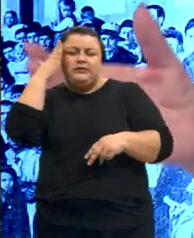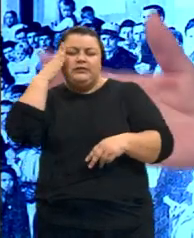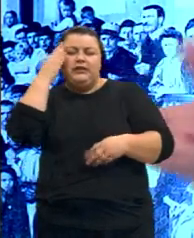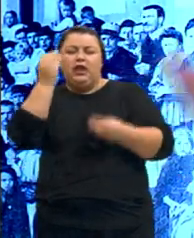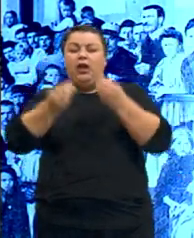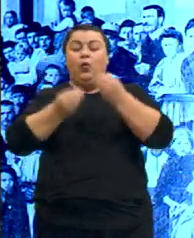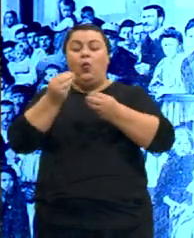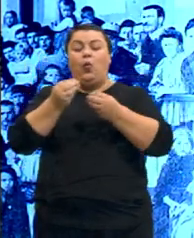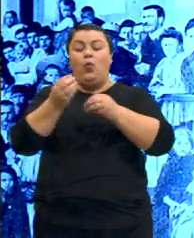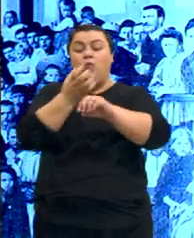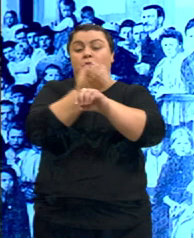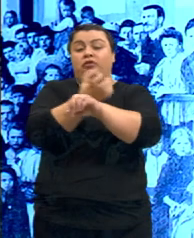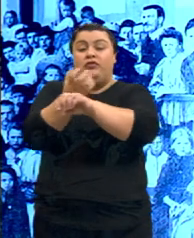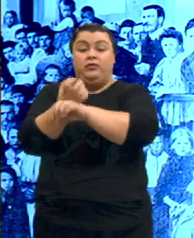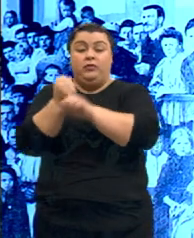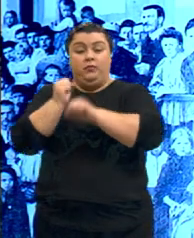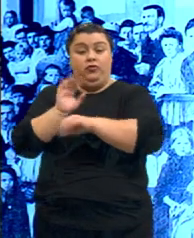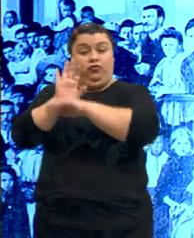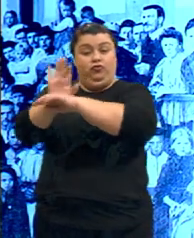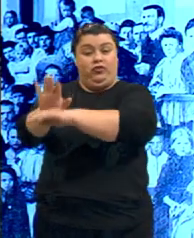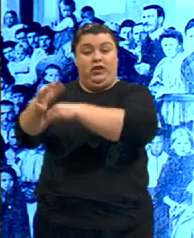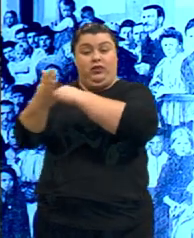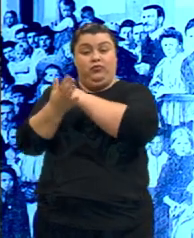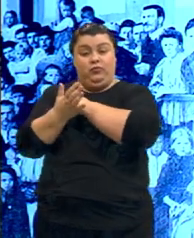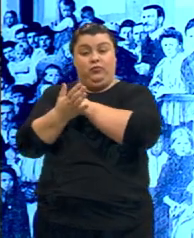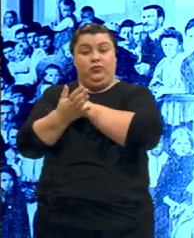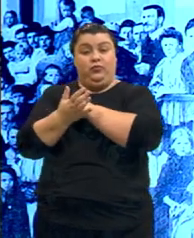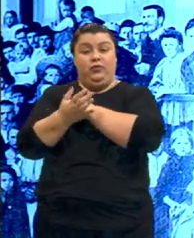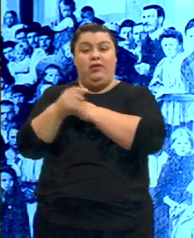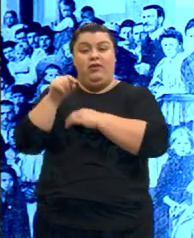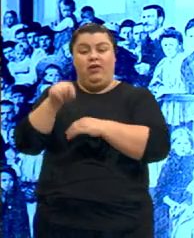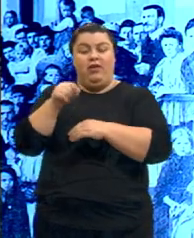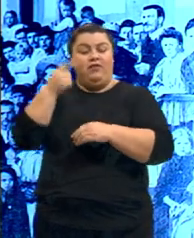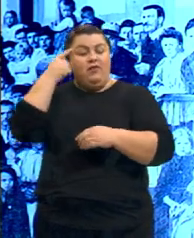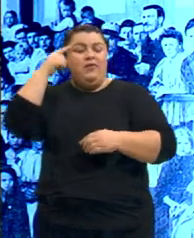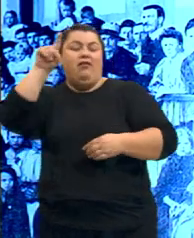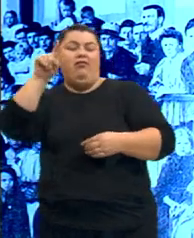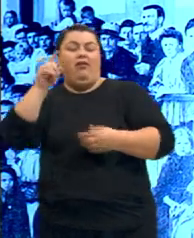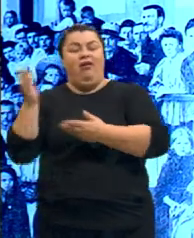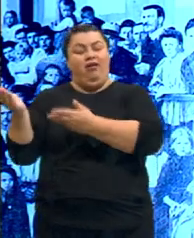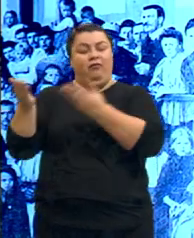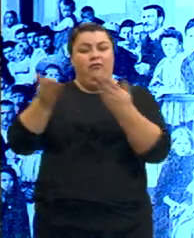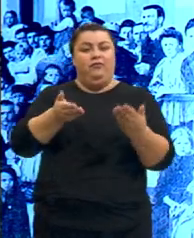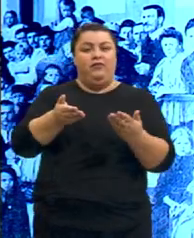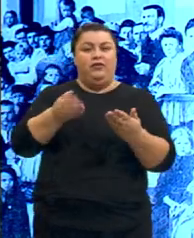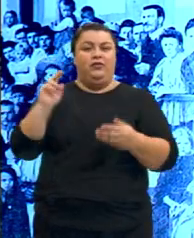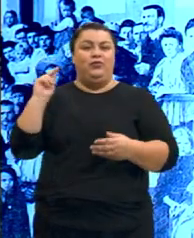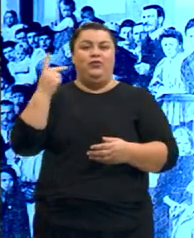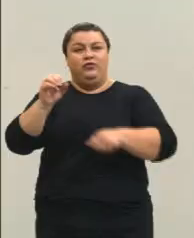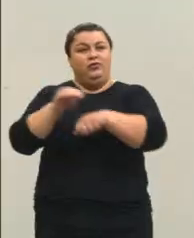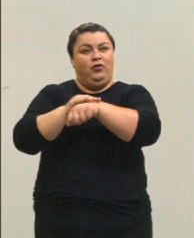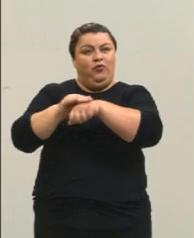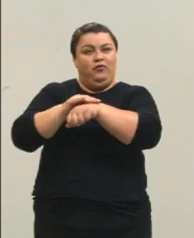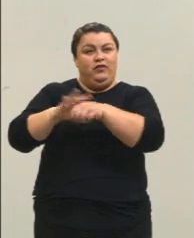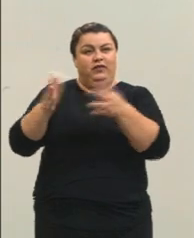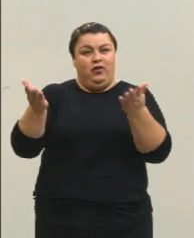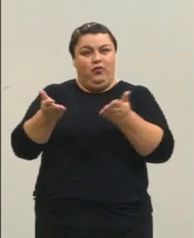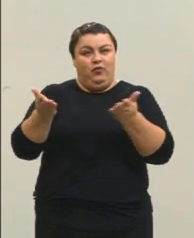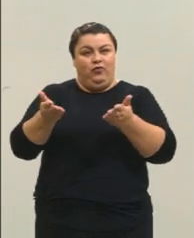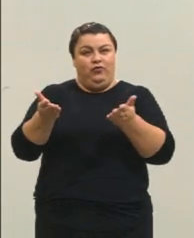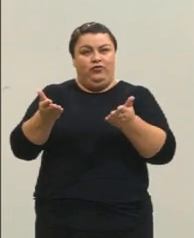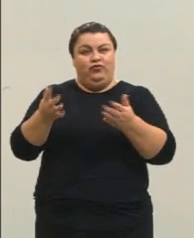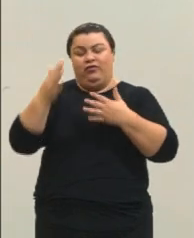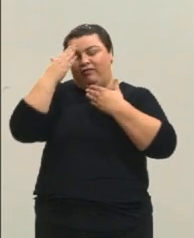um componente pode ajudar e contribuir com outro e essa foi a minha ideia trazendo então história trazendo Lucas aqui